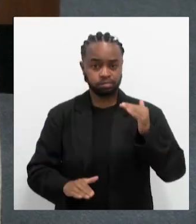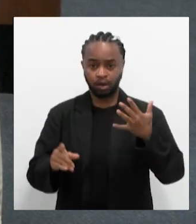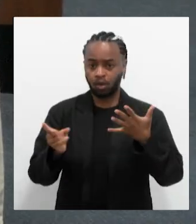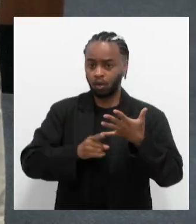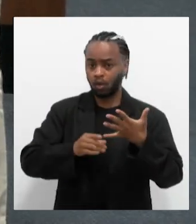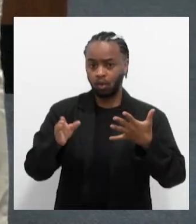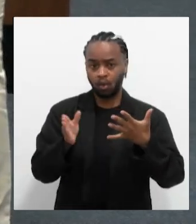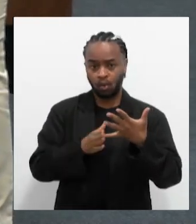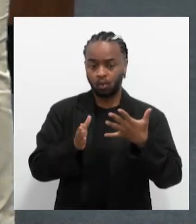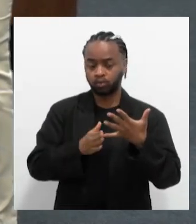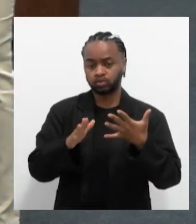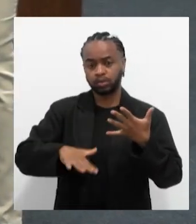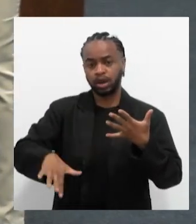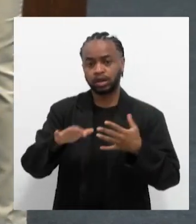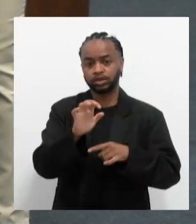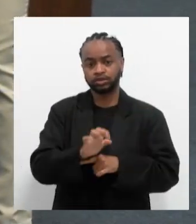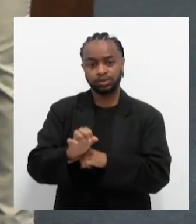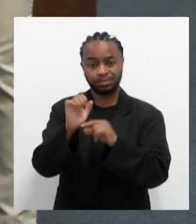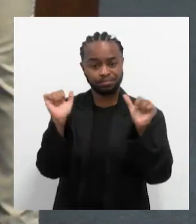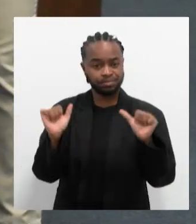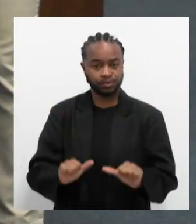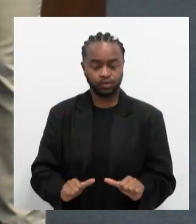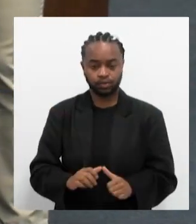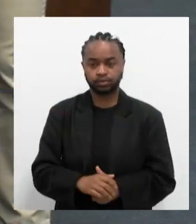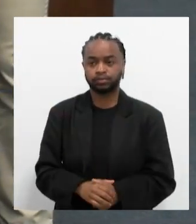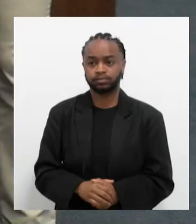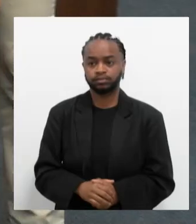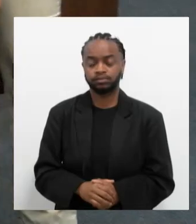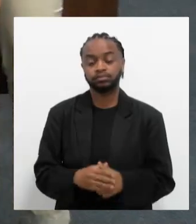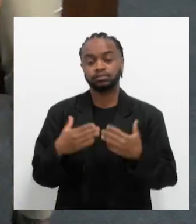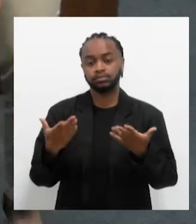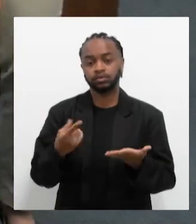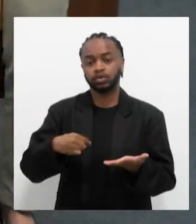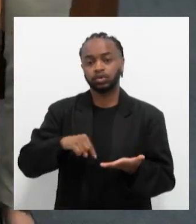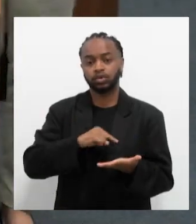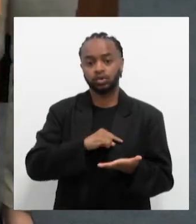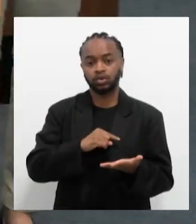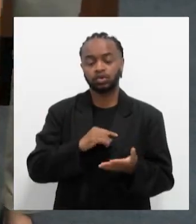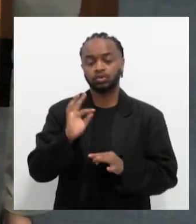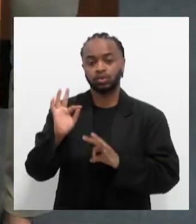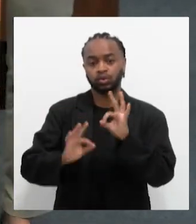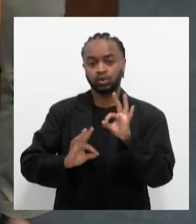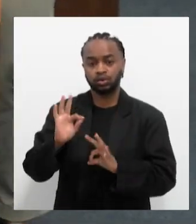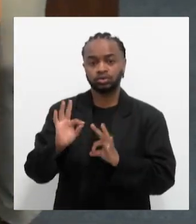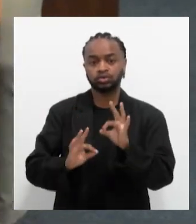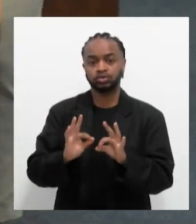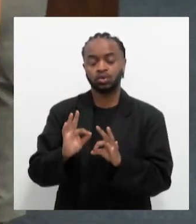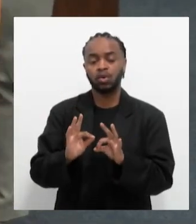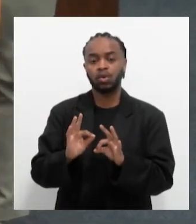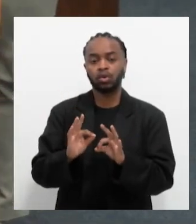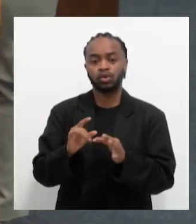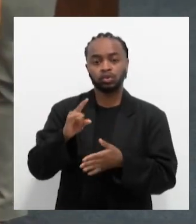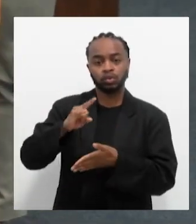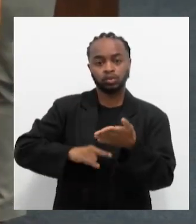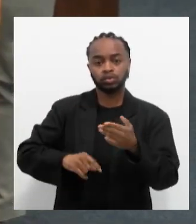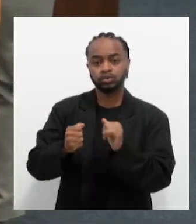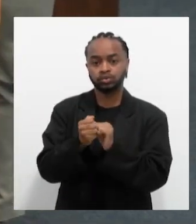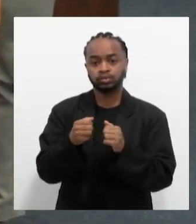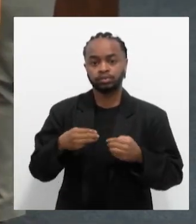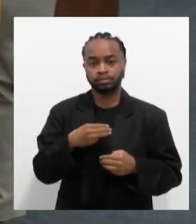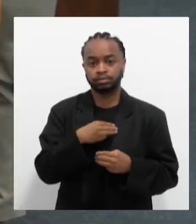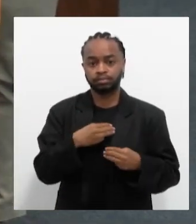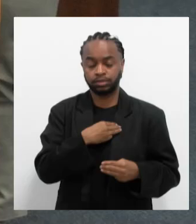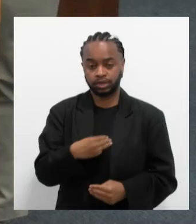redes estaduais, essa situação é mais crítica ainda. Então, a gente fez lá um despacho com o ministro Zanin e vamos lutar para que essa decisão